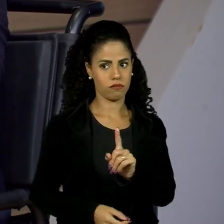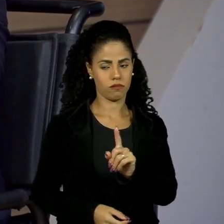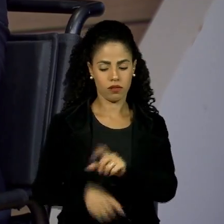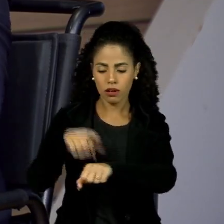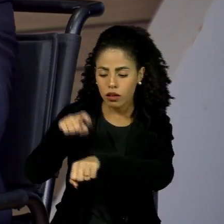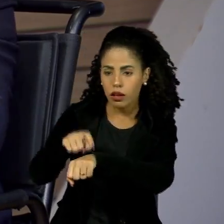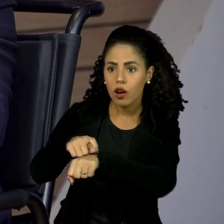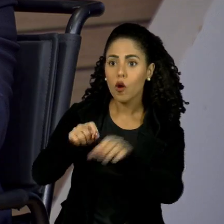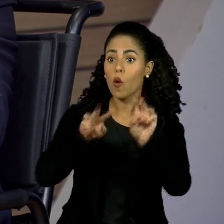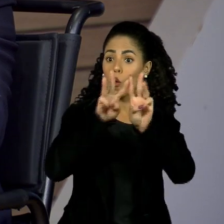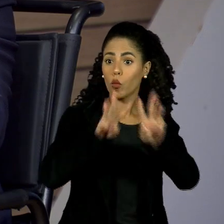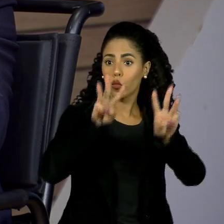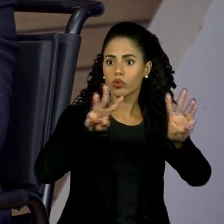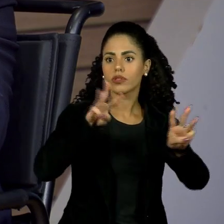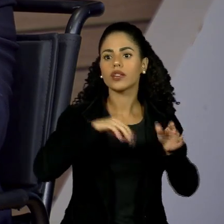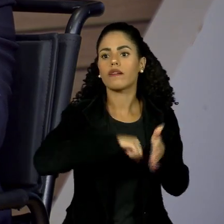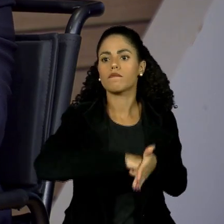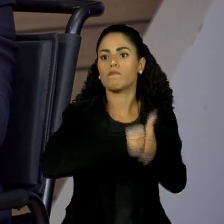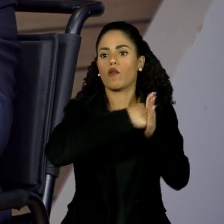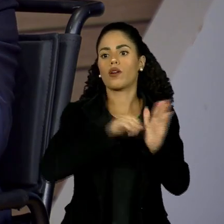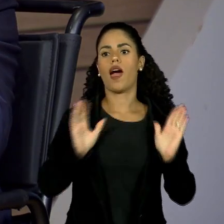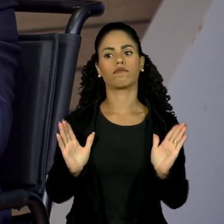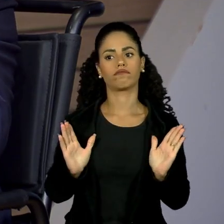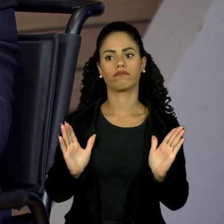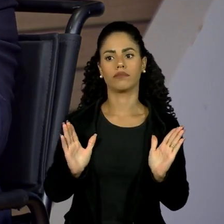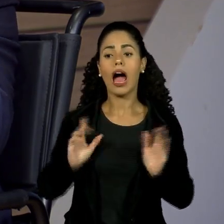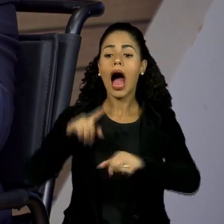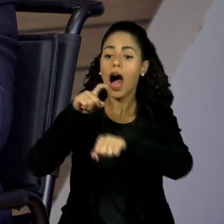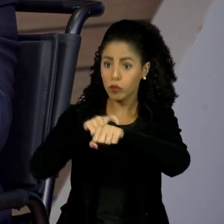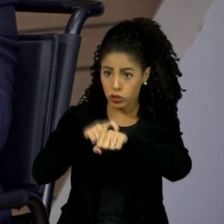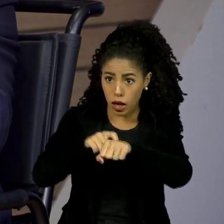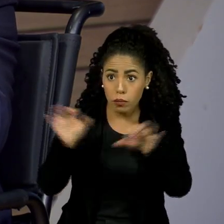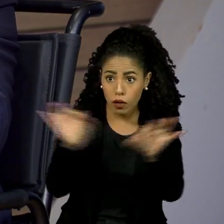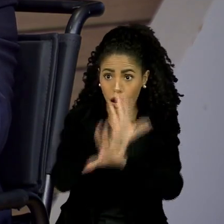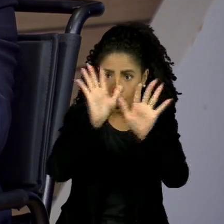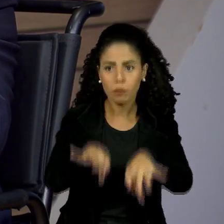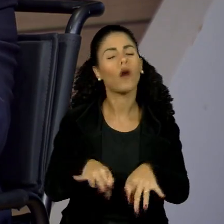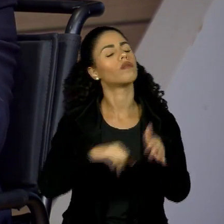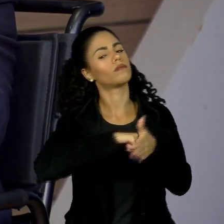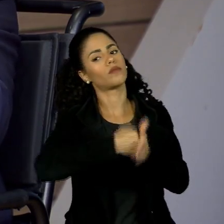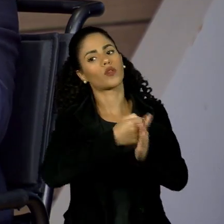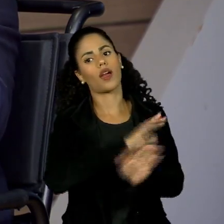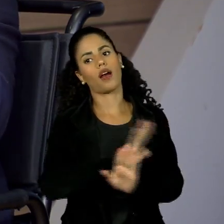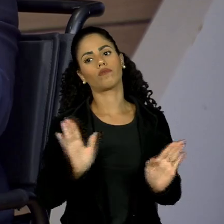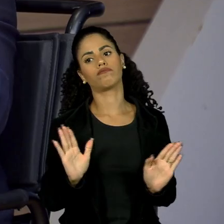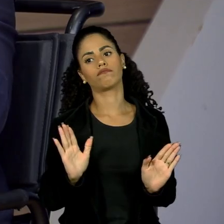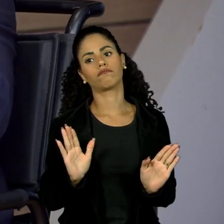o site vai deixar de carregar, vai deixar de passar para ele, e ele vai ter um momento de